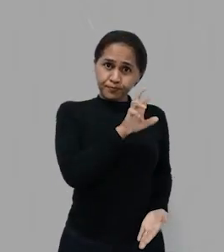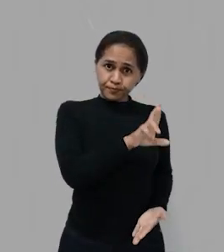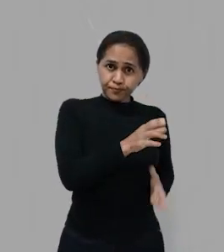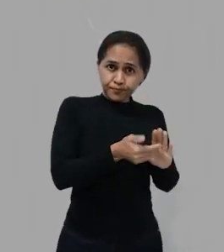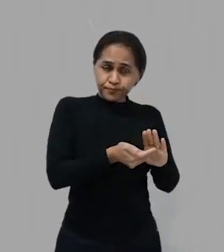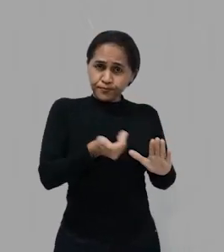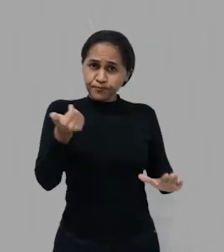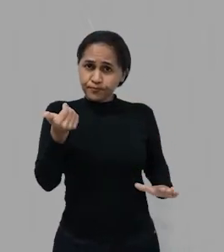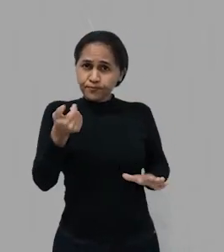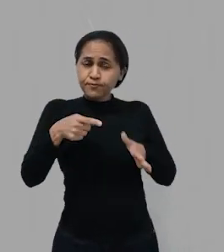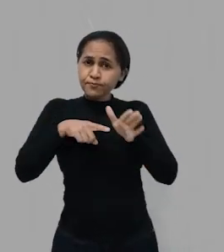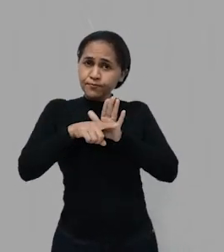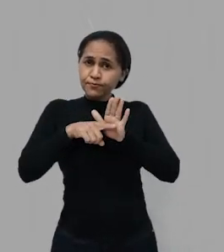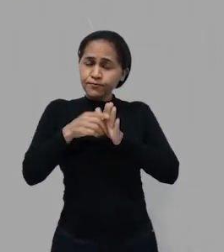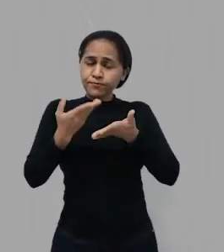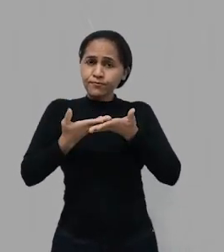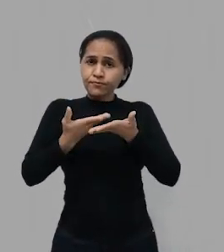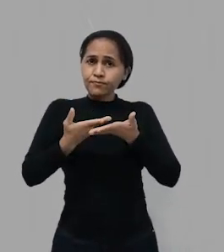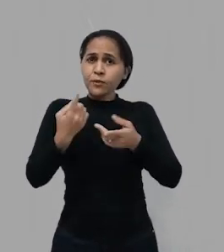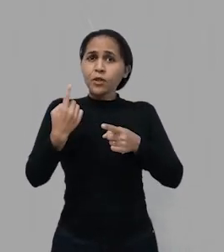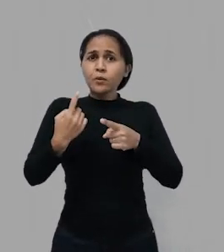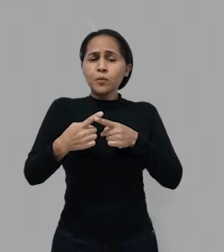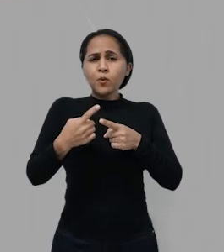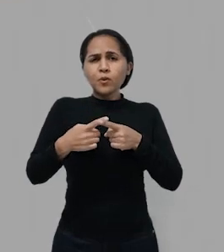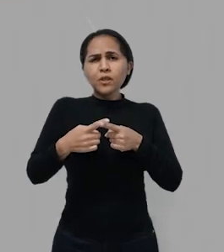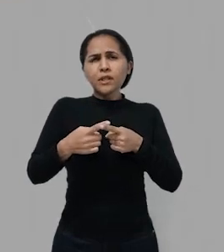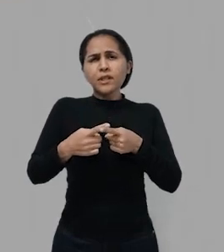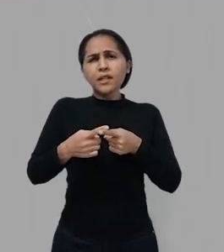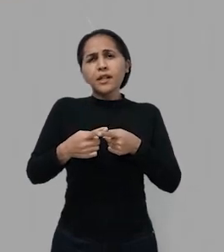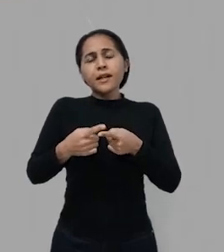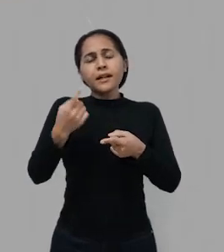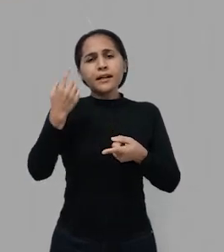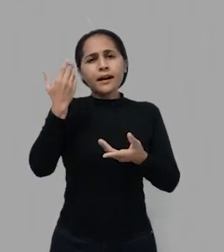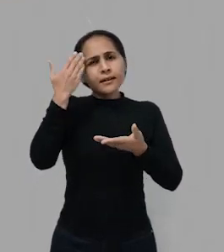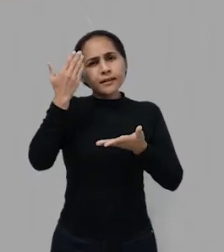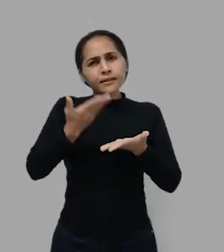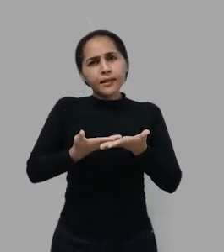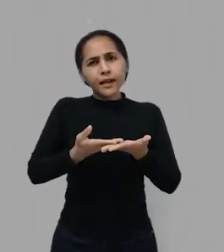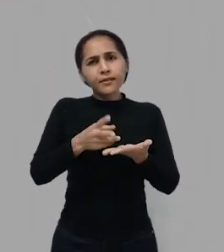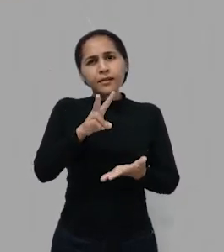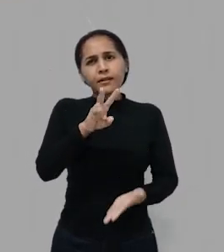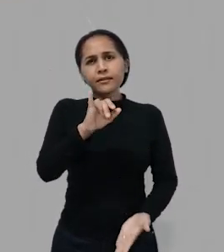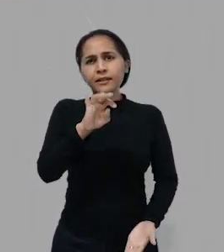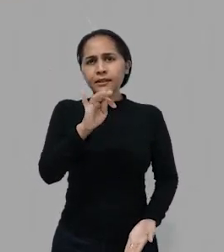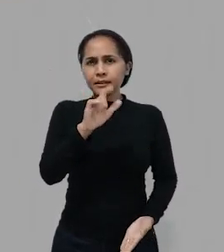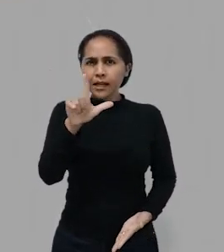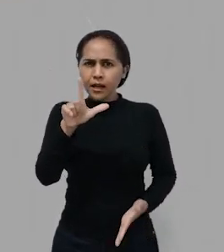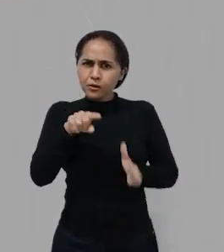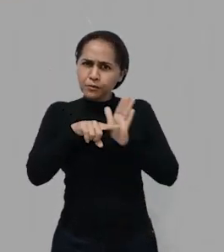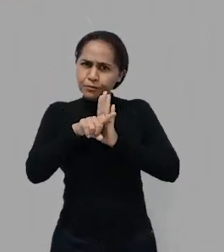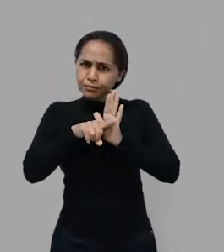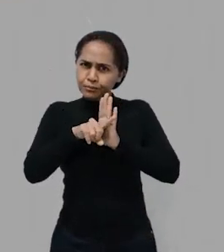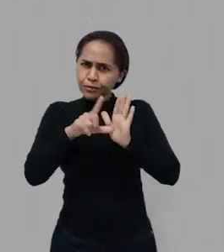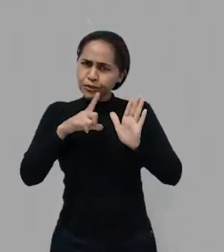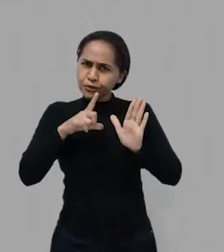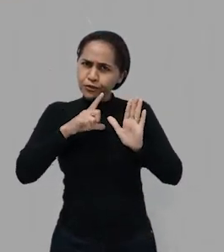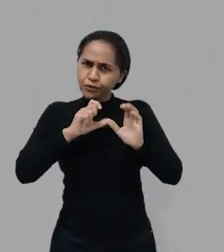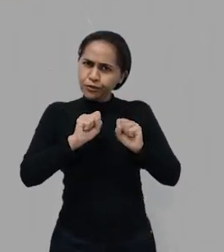Por quê? Porque se acreditava na teoria chamada teoria da força vital. Ou seja, existia uma